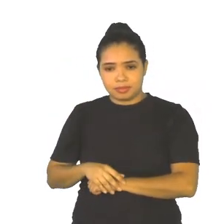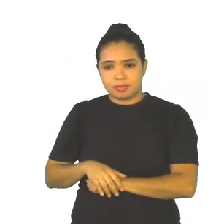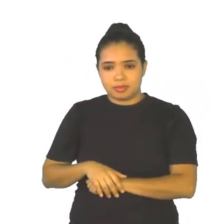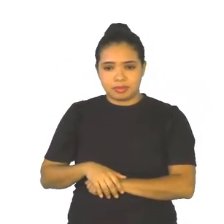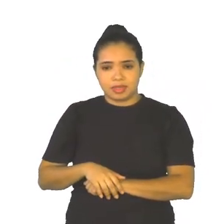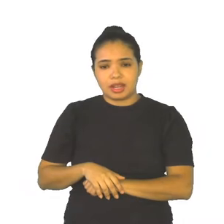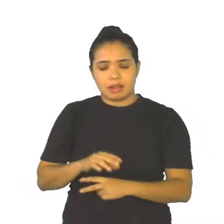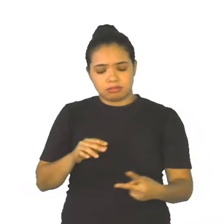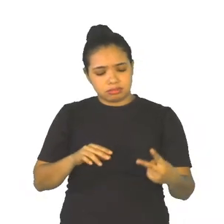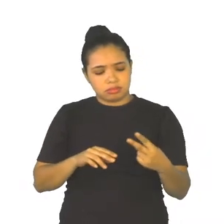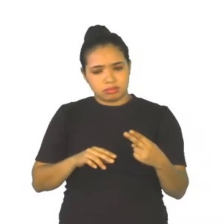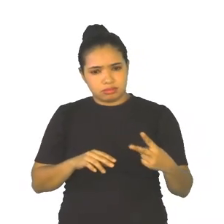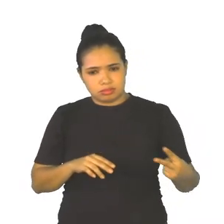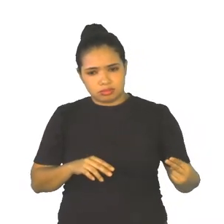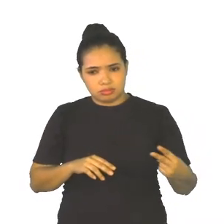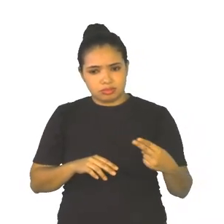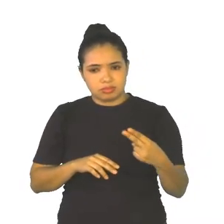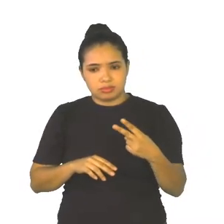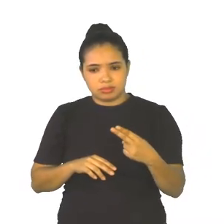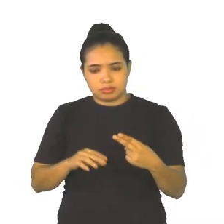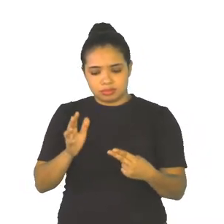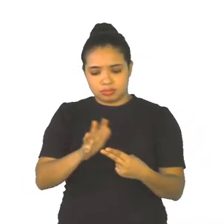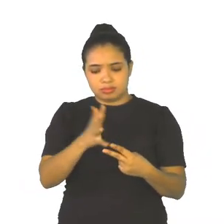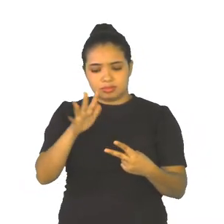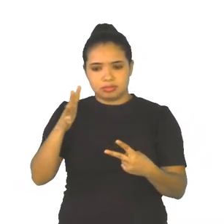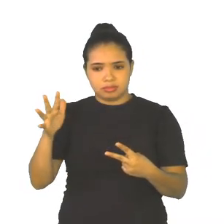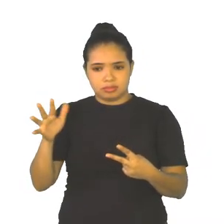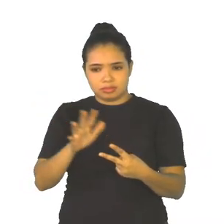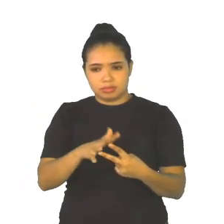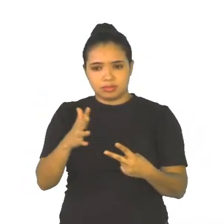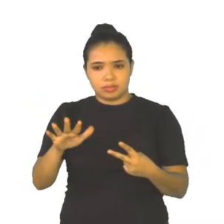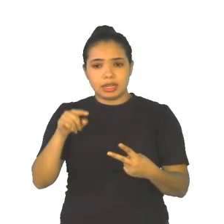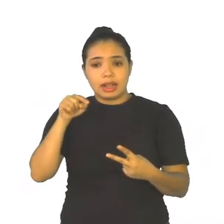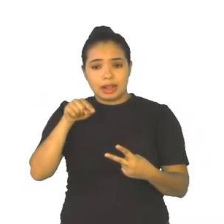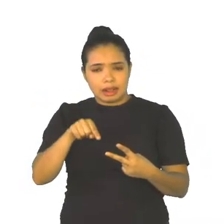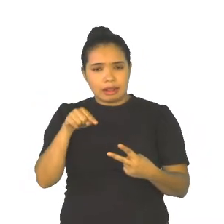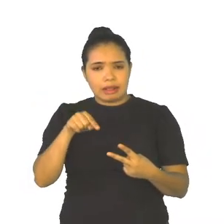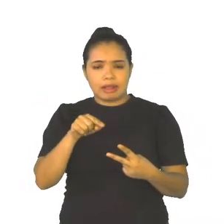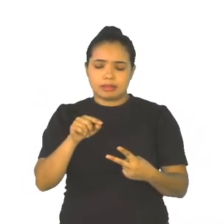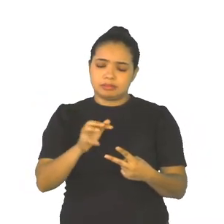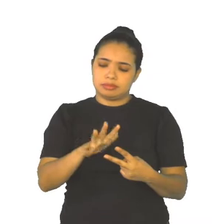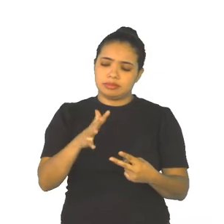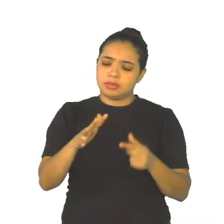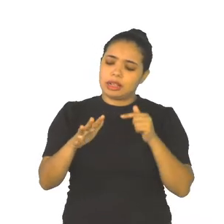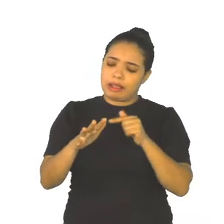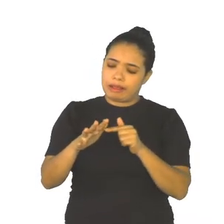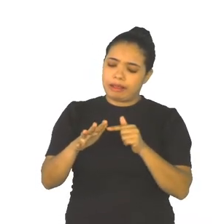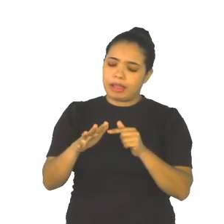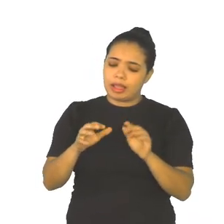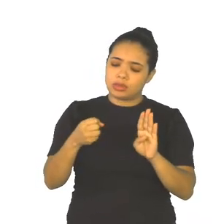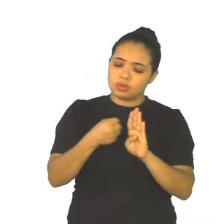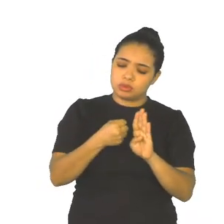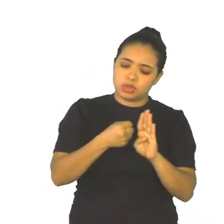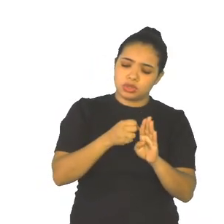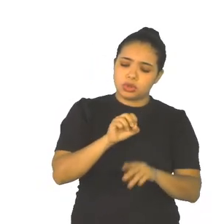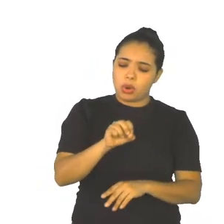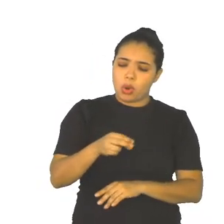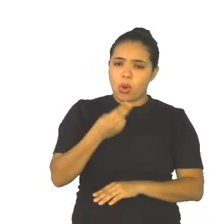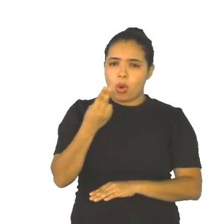classificada como o quê? Ela é um substantivo ou um adjetivo? Lembram que a gente estudou sobre o